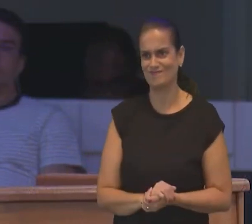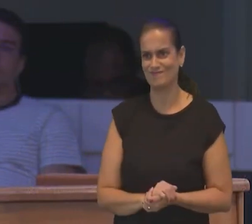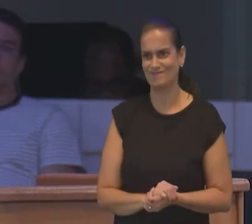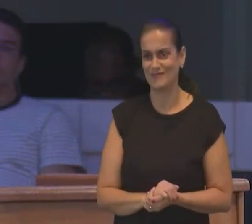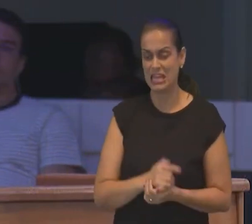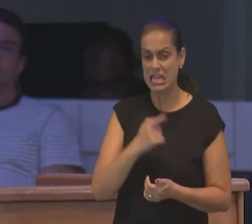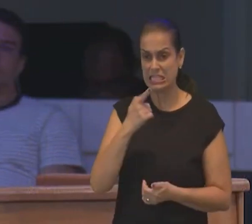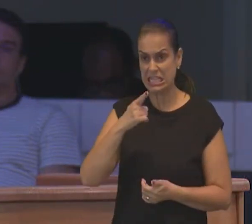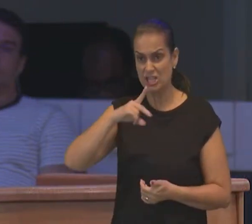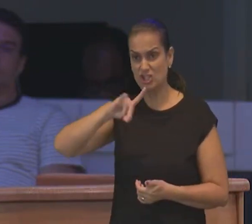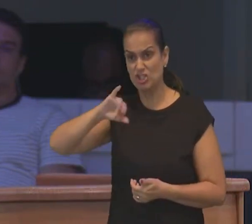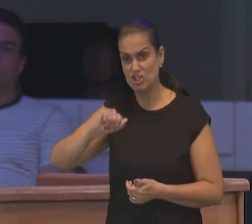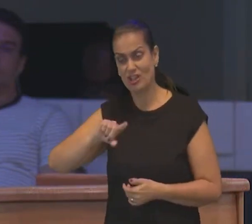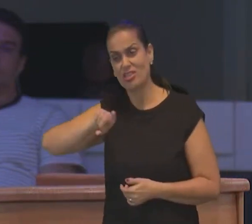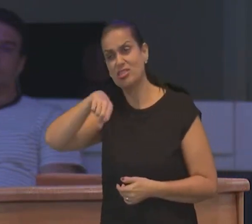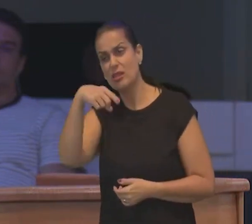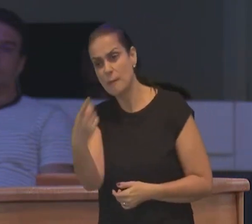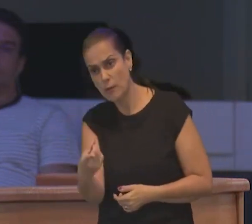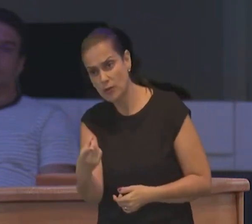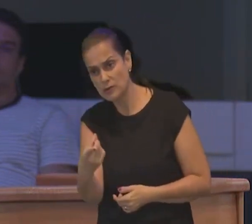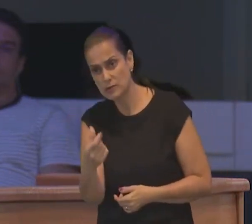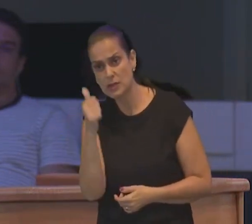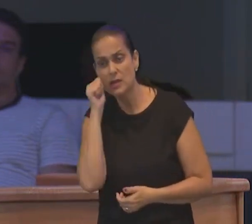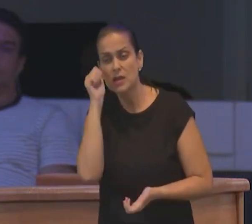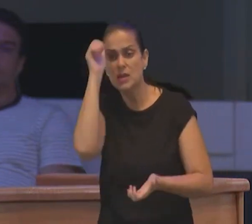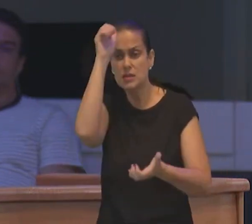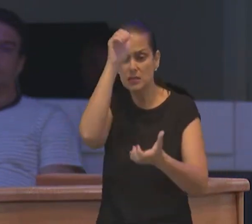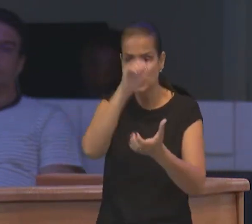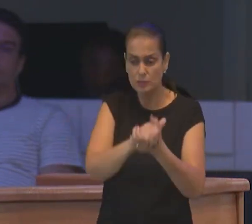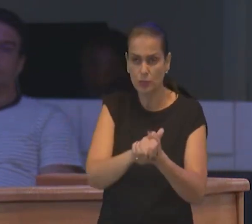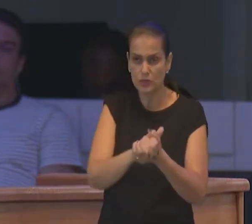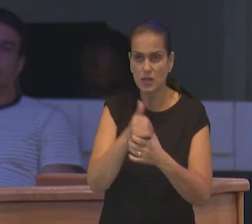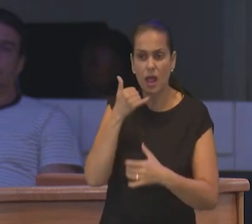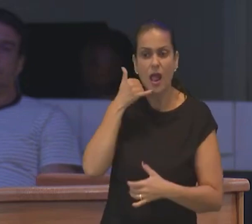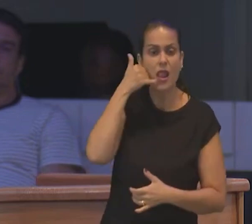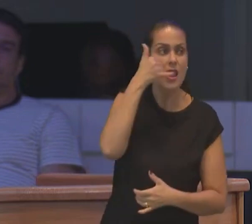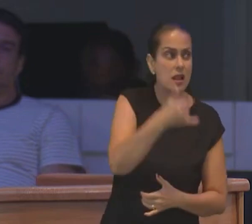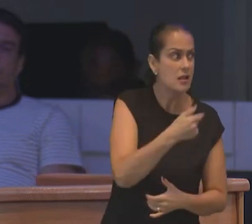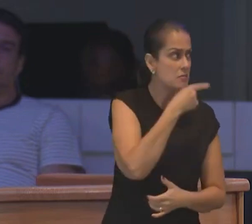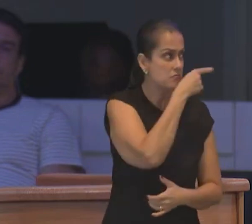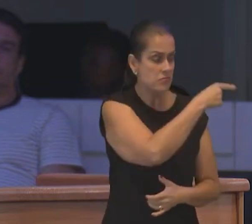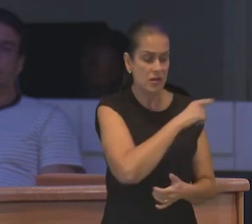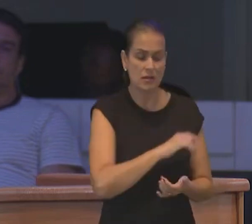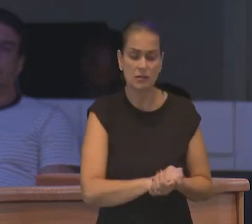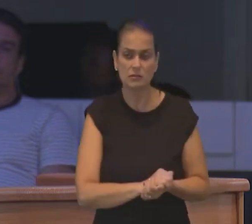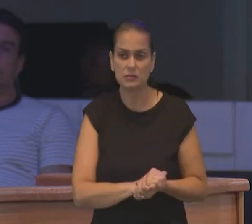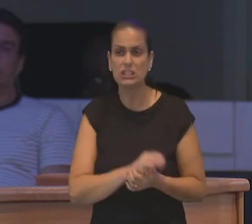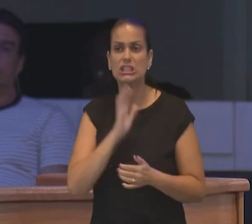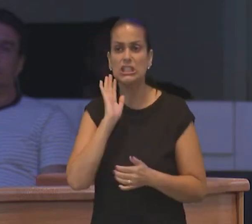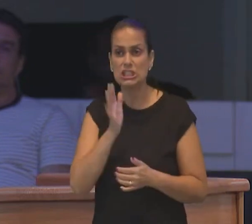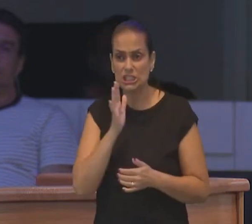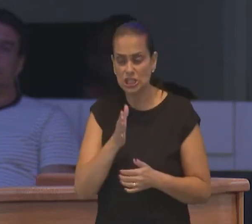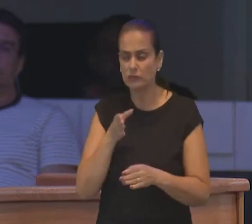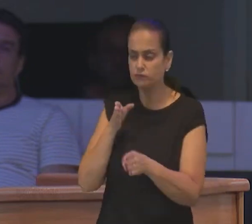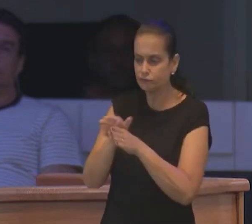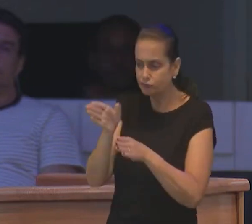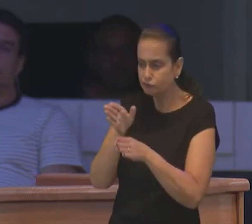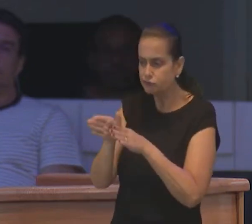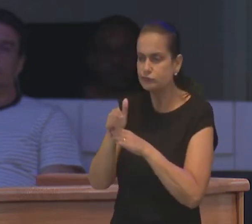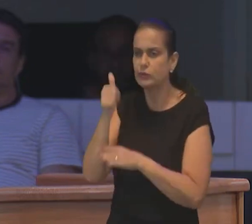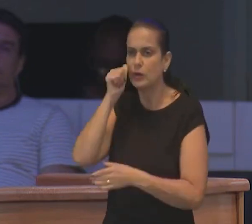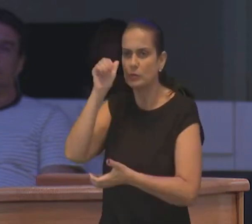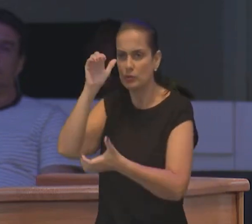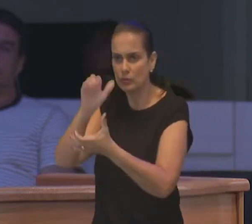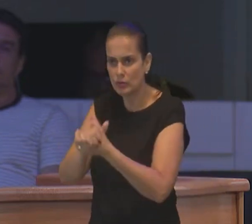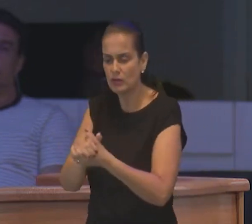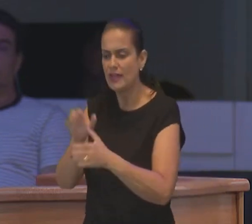7 dias depois, a esposa de Mauri me liga. A gente já tinha ganhado a esposa de Mauri, já tinha ganhado os